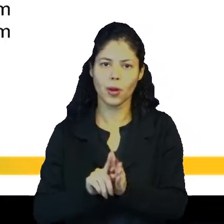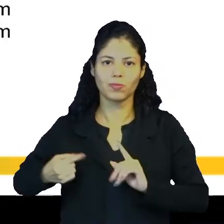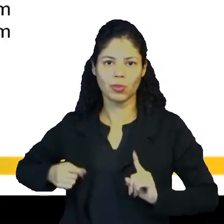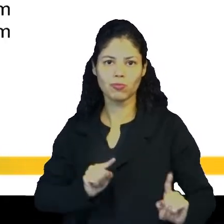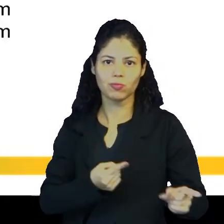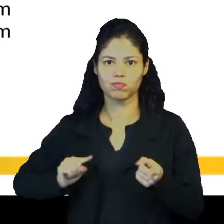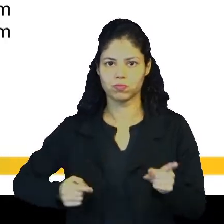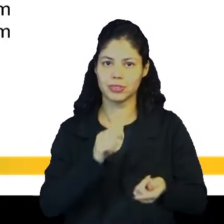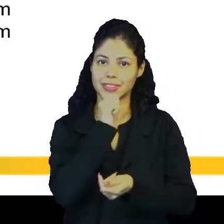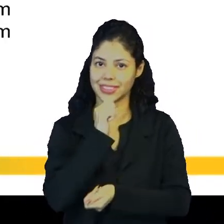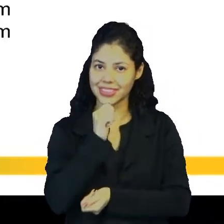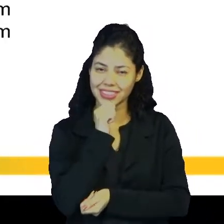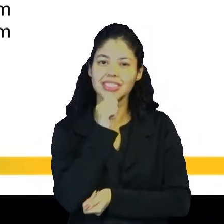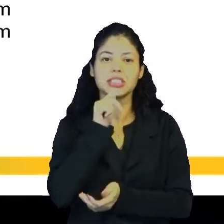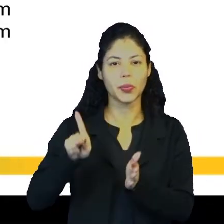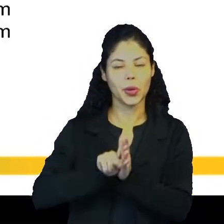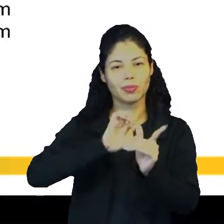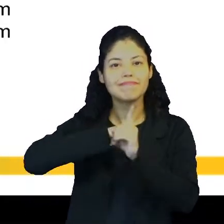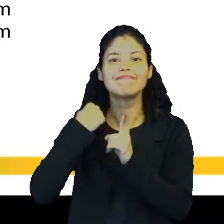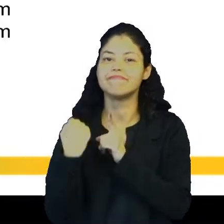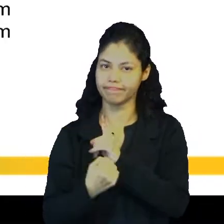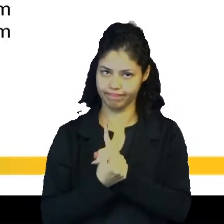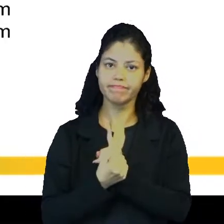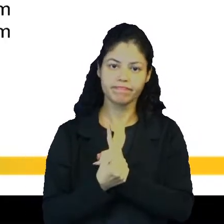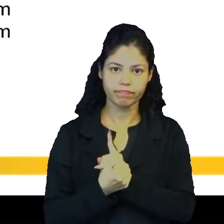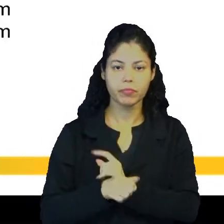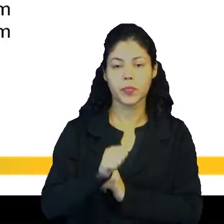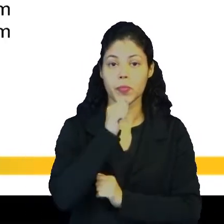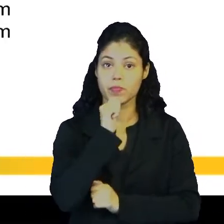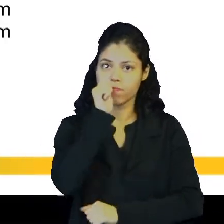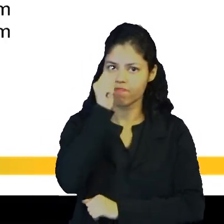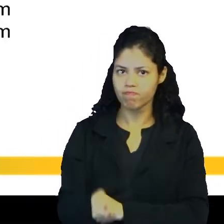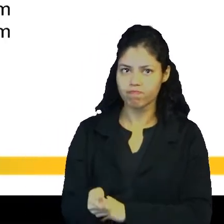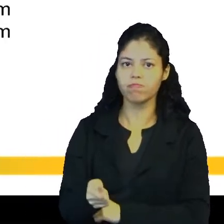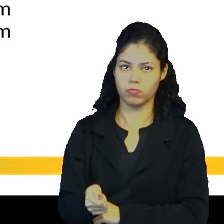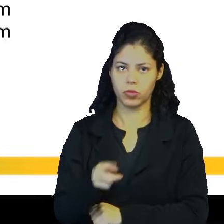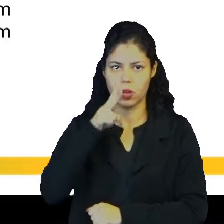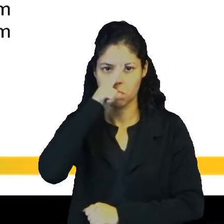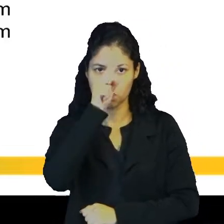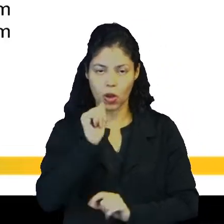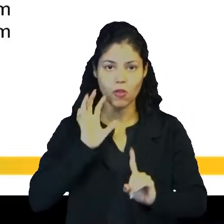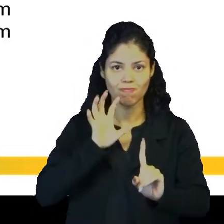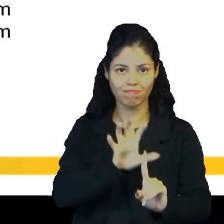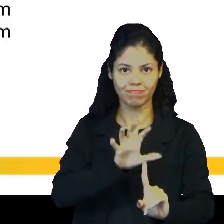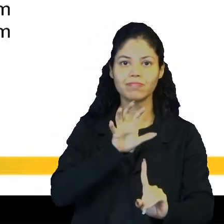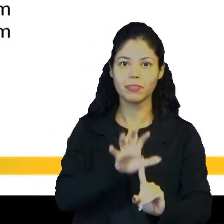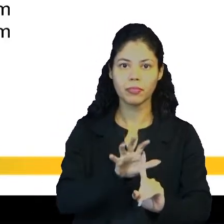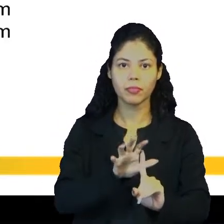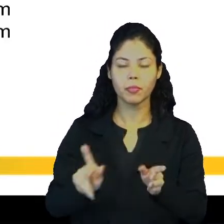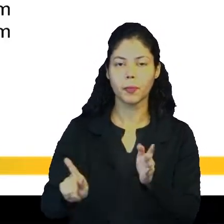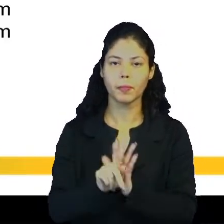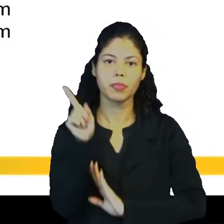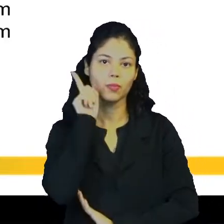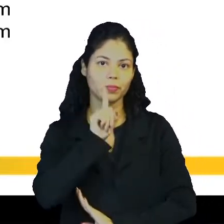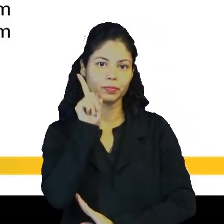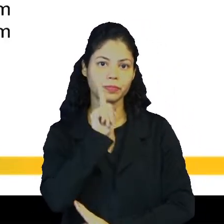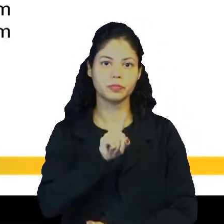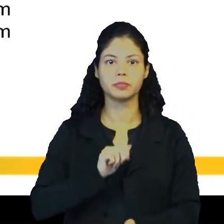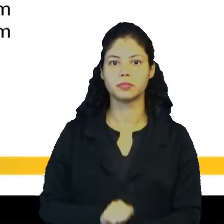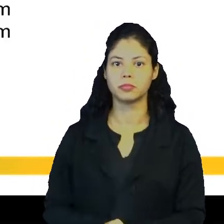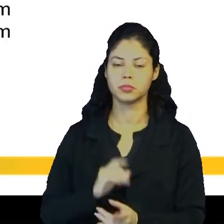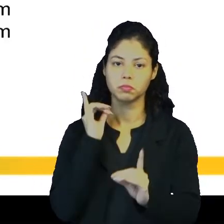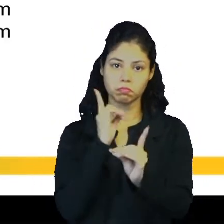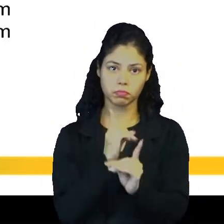promove ações de terrorismo contra a sociedade. Essas ditaduras foram fortemente influenciadas pelos Estados Unidos,